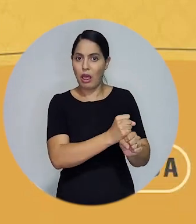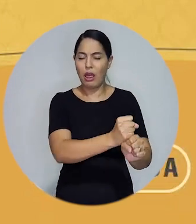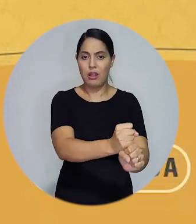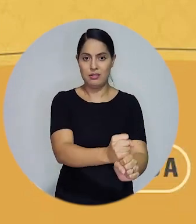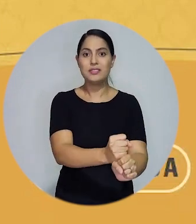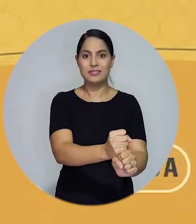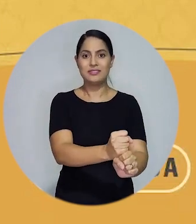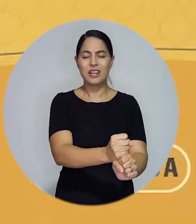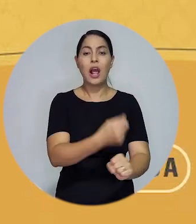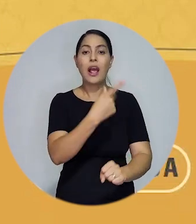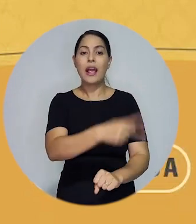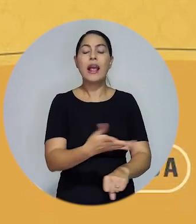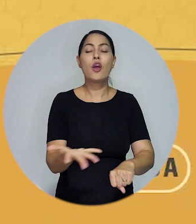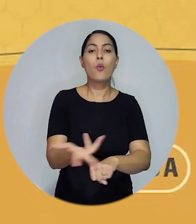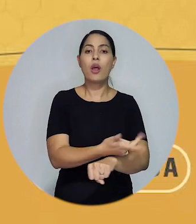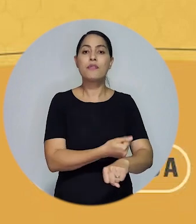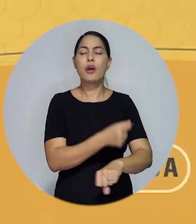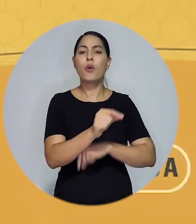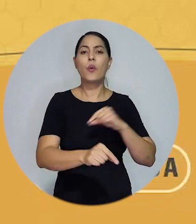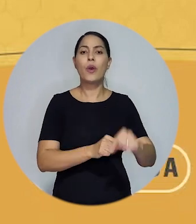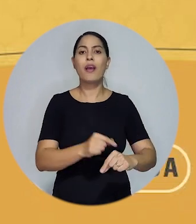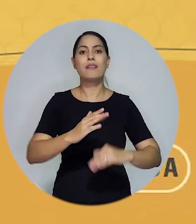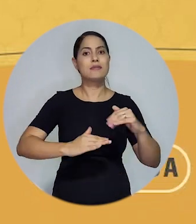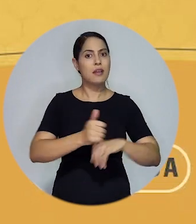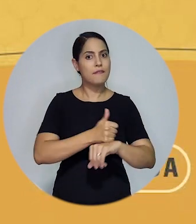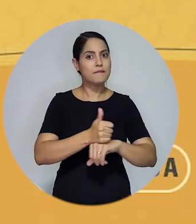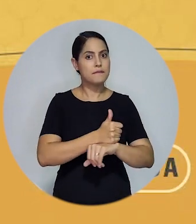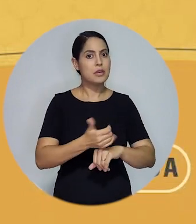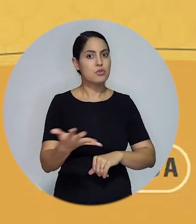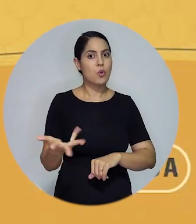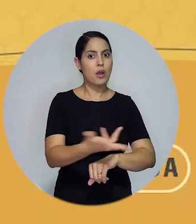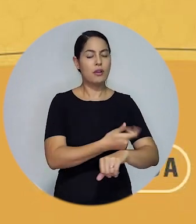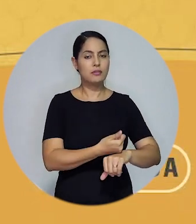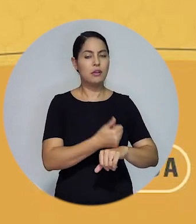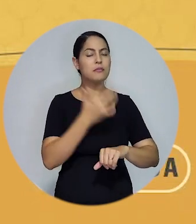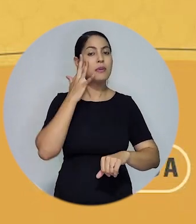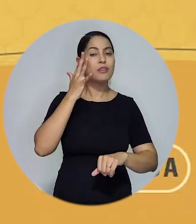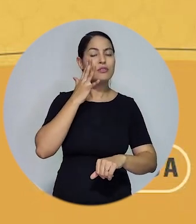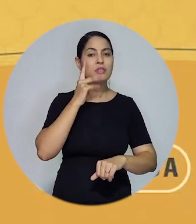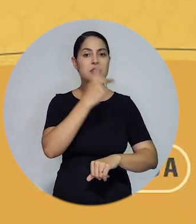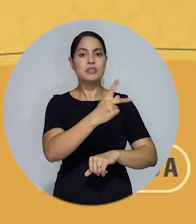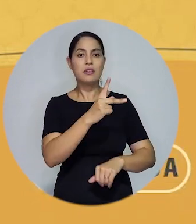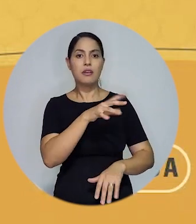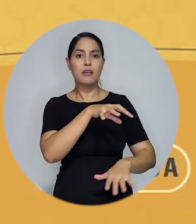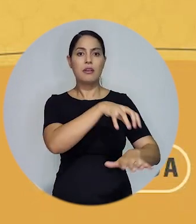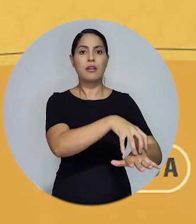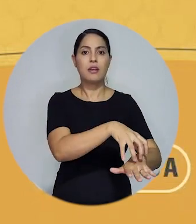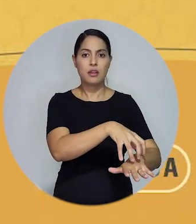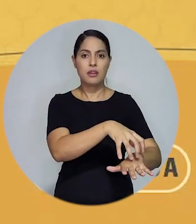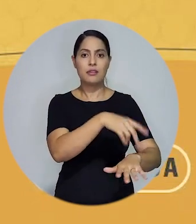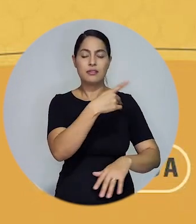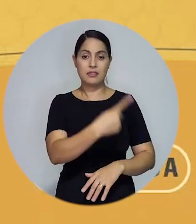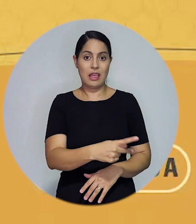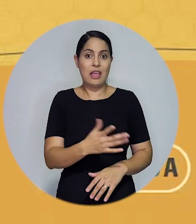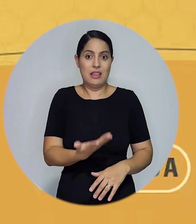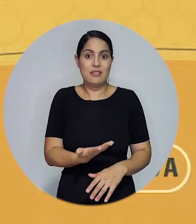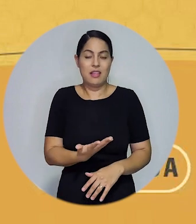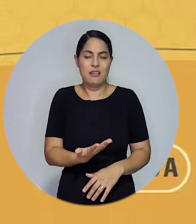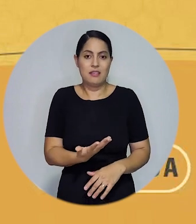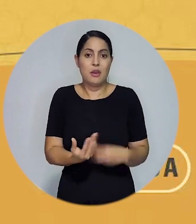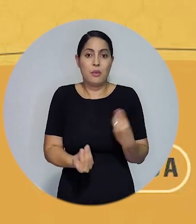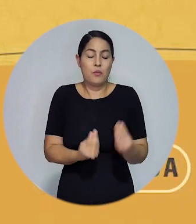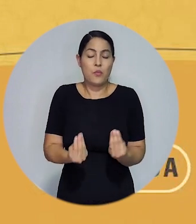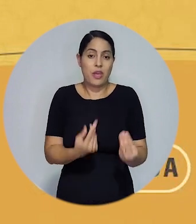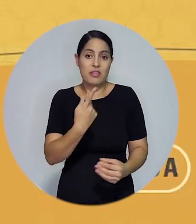dos anos, você se qualificou para prestar aquele serviço de qualidade, principalmente se você estiver nichado, né,